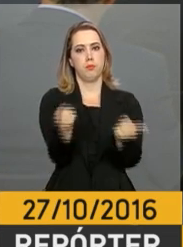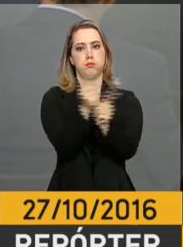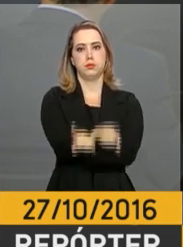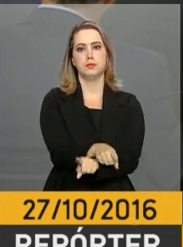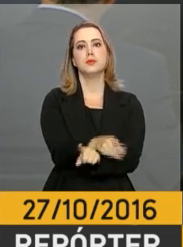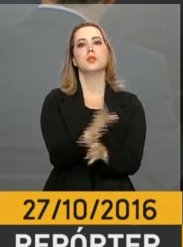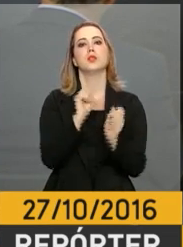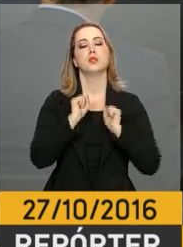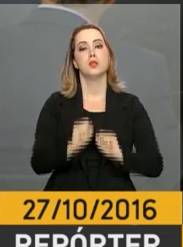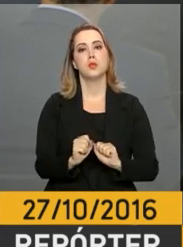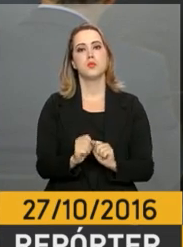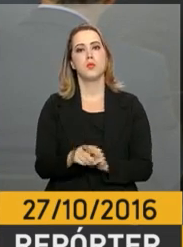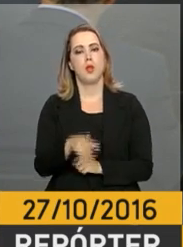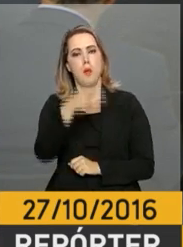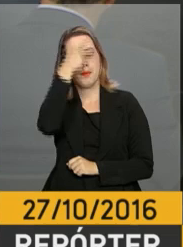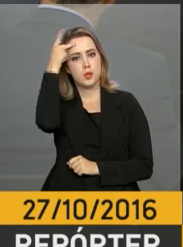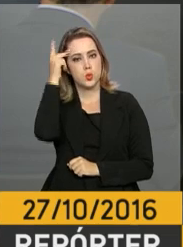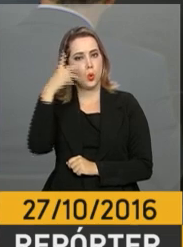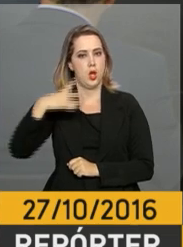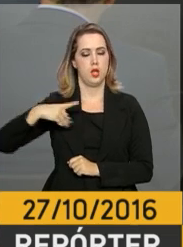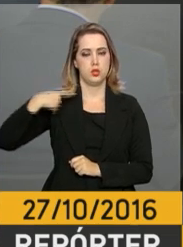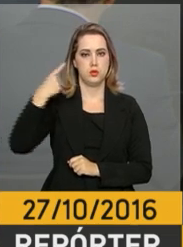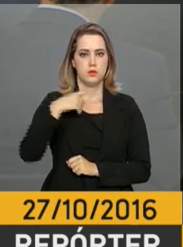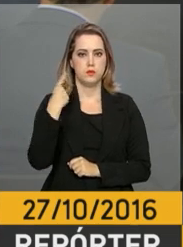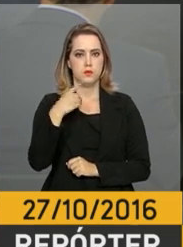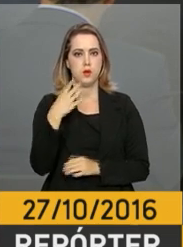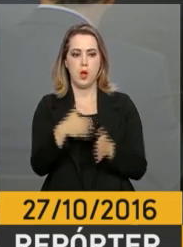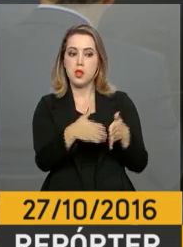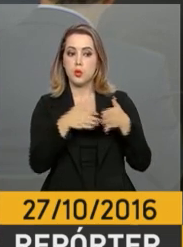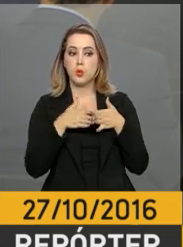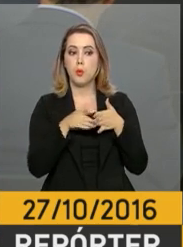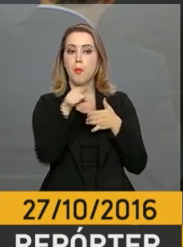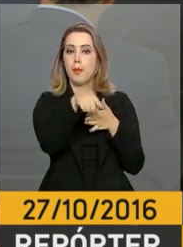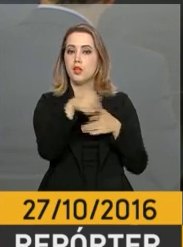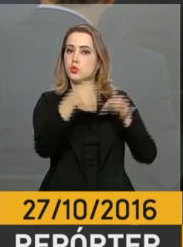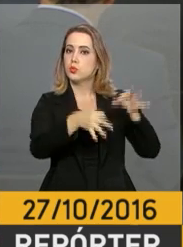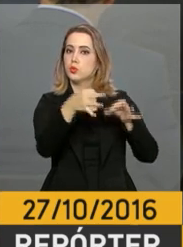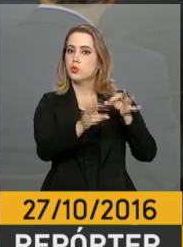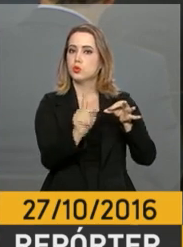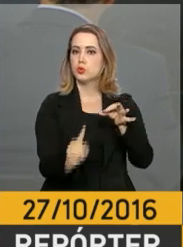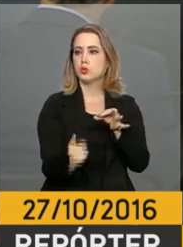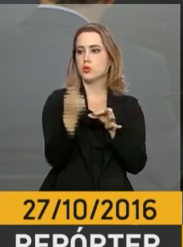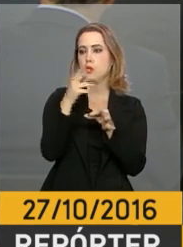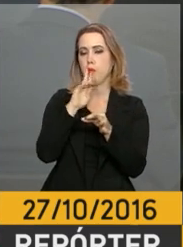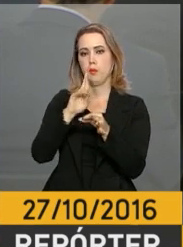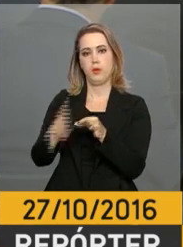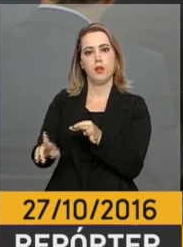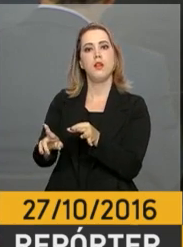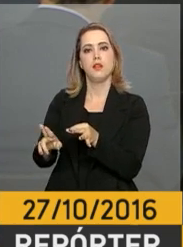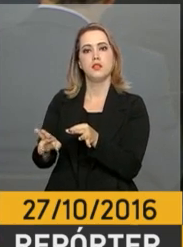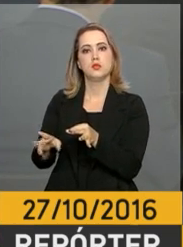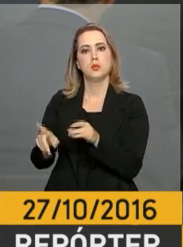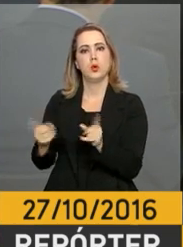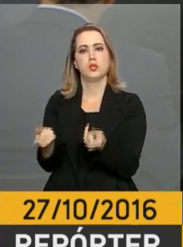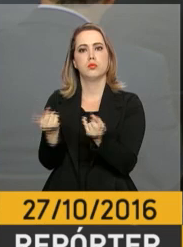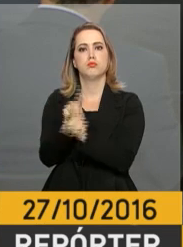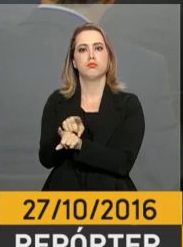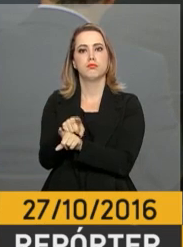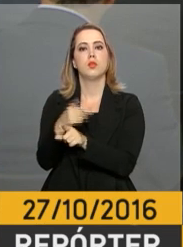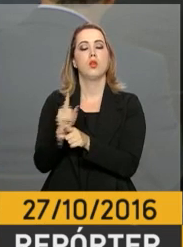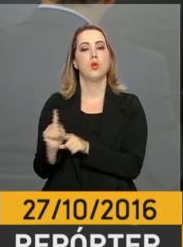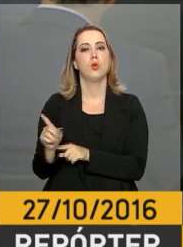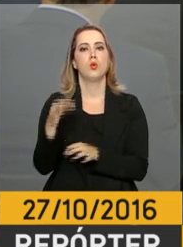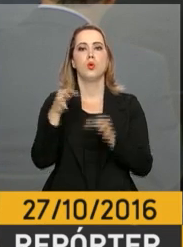advogado quando peticiona a primeira coisa que recebe é a contestação quando o juiz de primeiro grau faz a sua